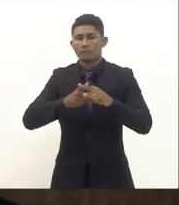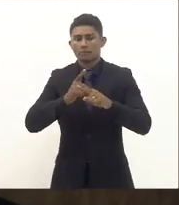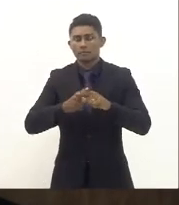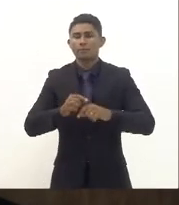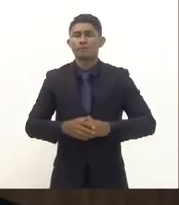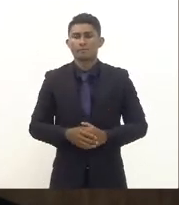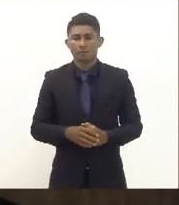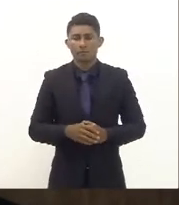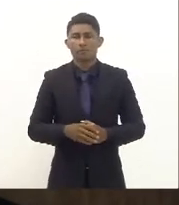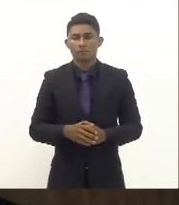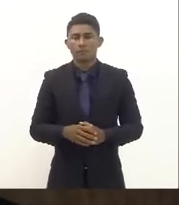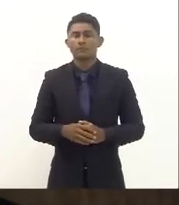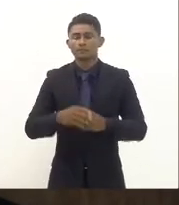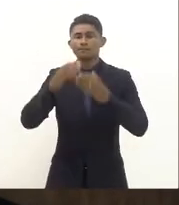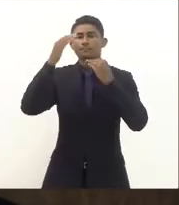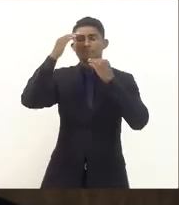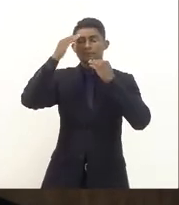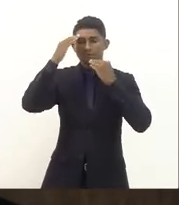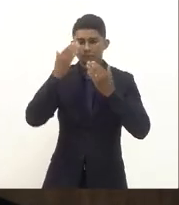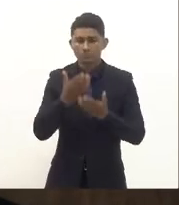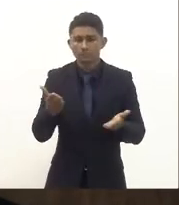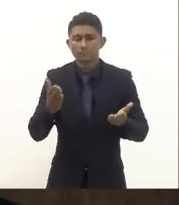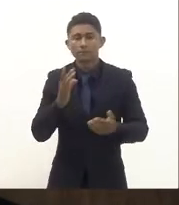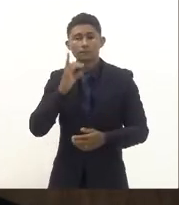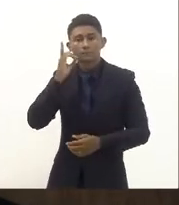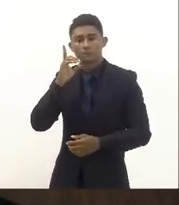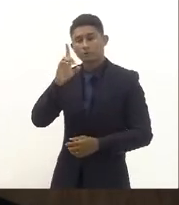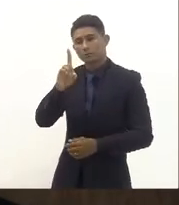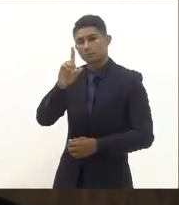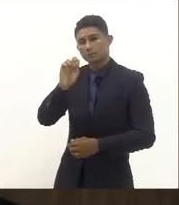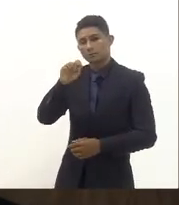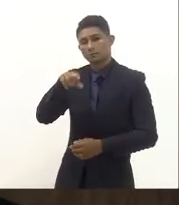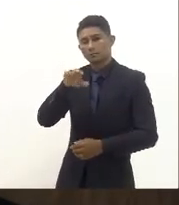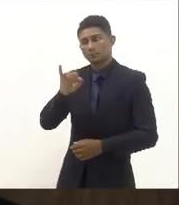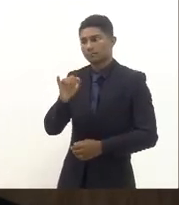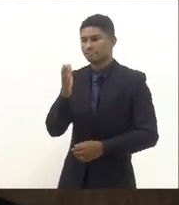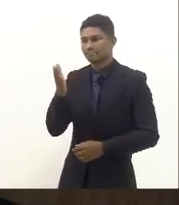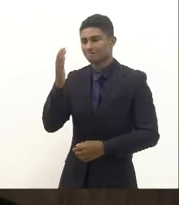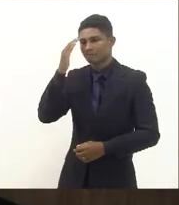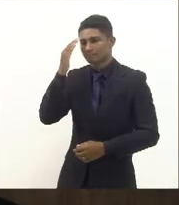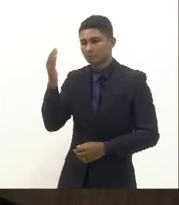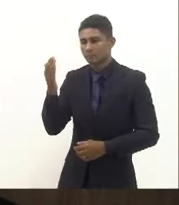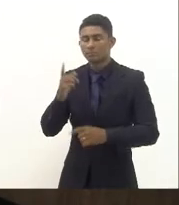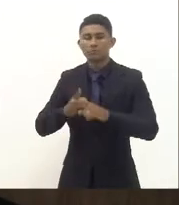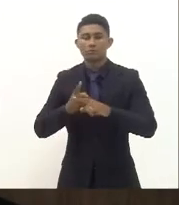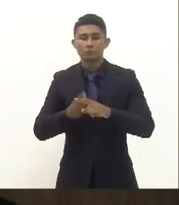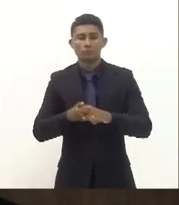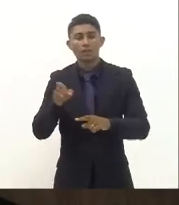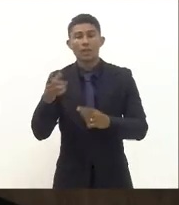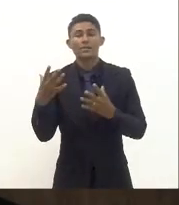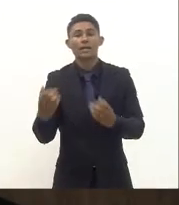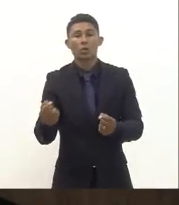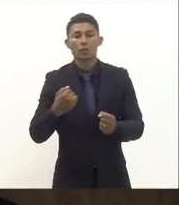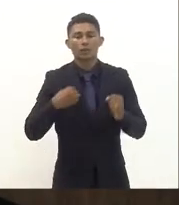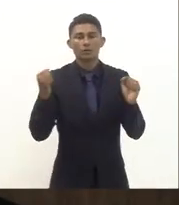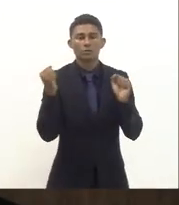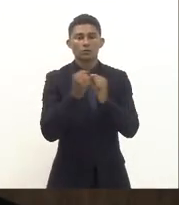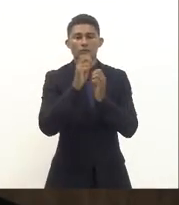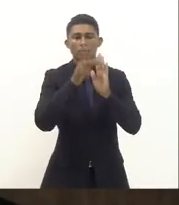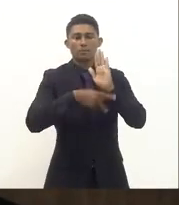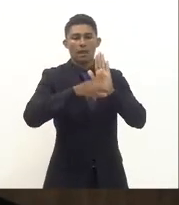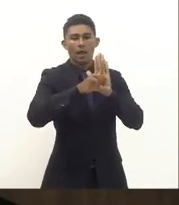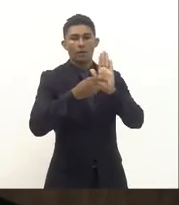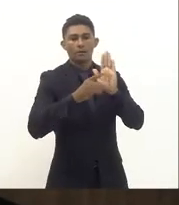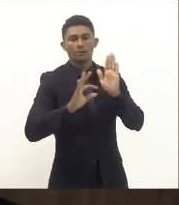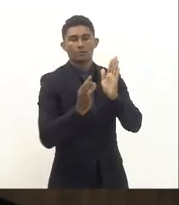uma declaração de agradecimento a deputada a Dani Monteiro É por ter me acolhido como coautor deste